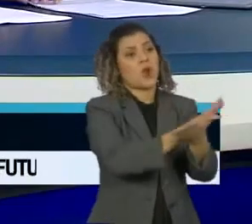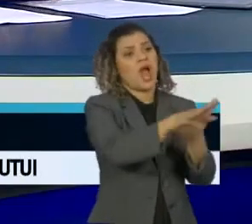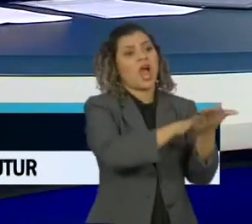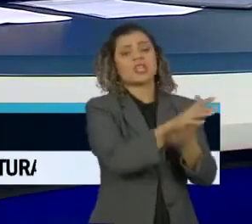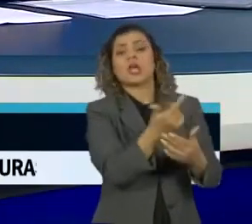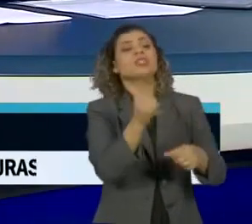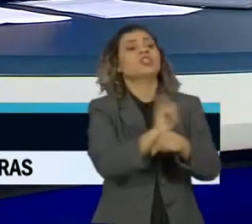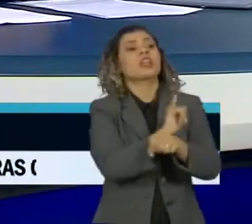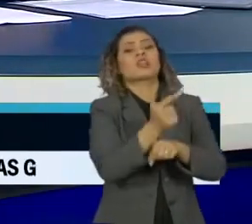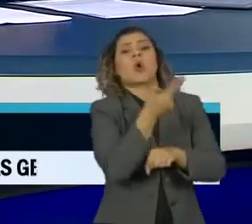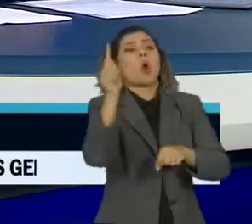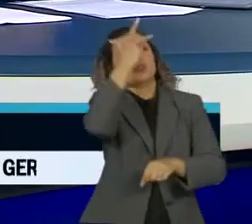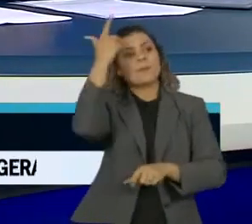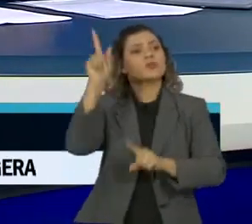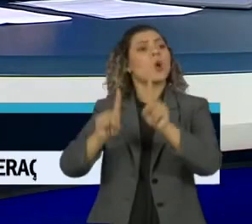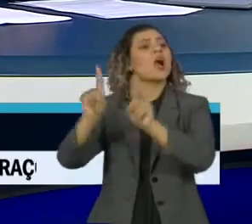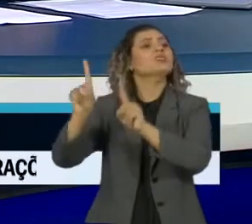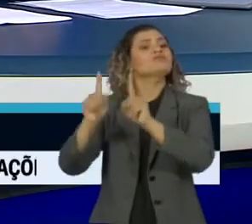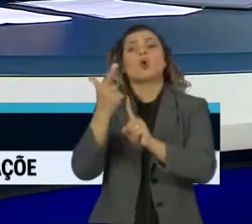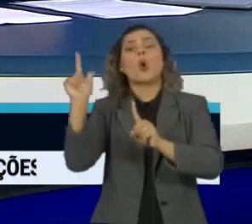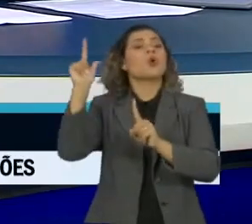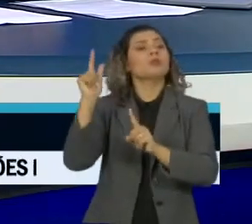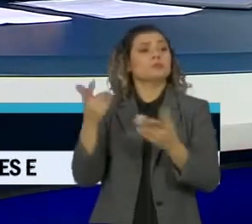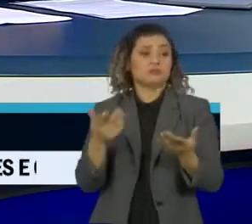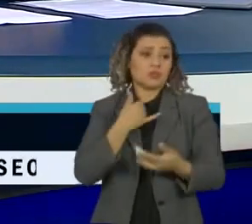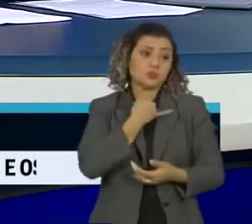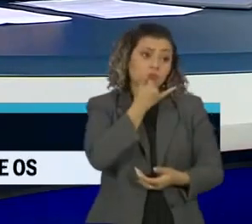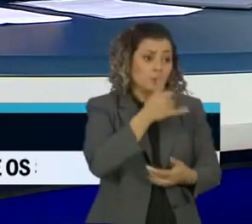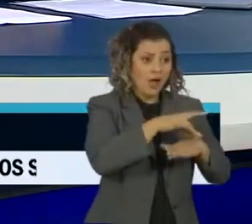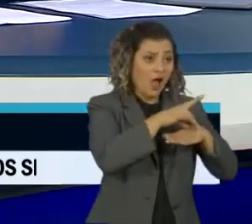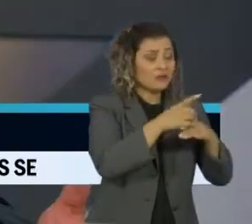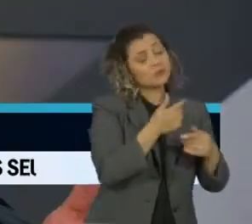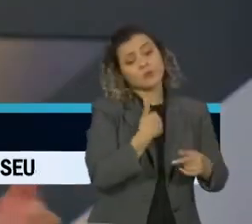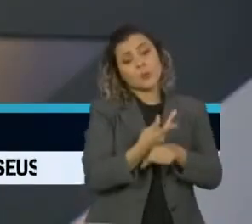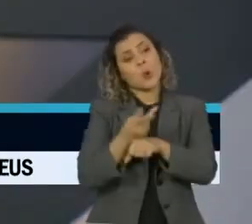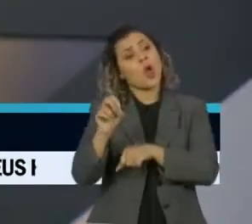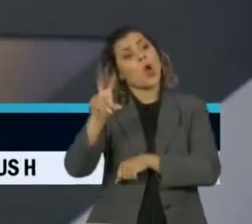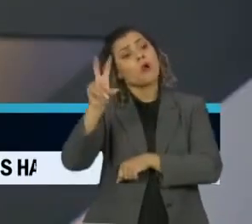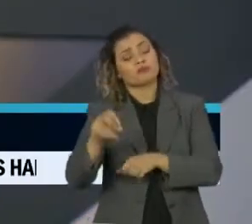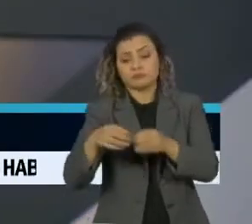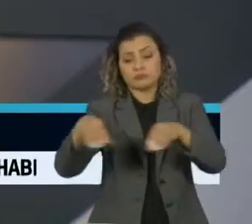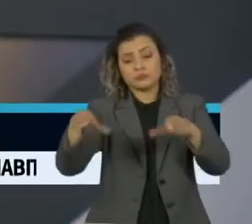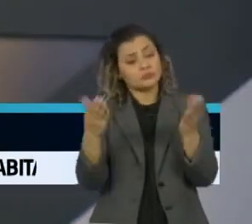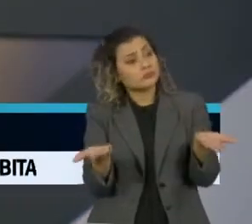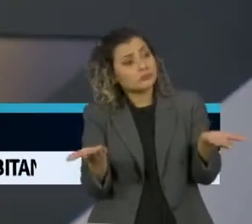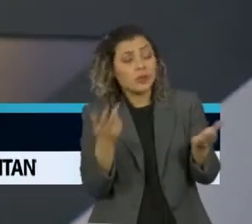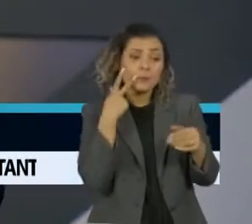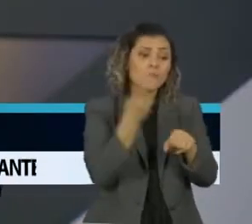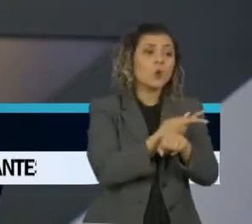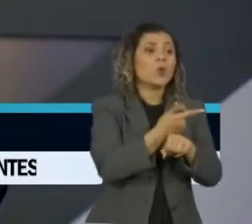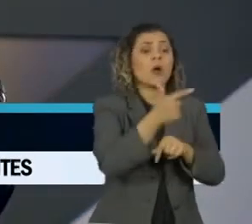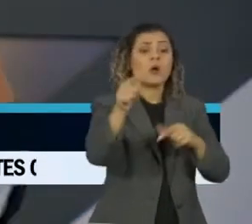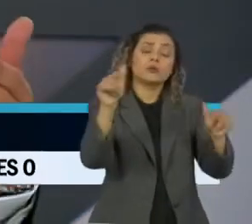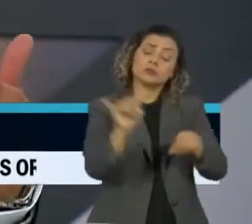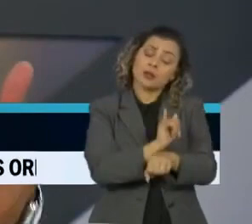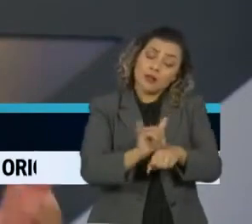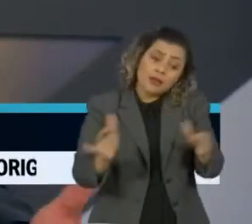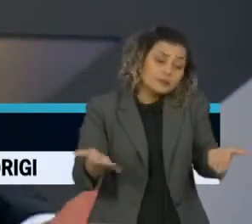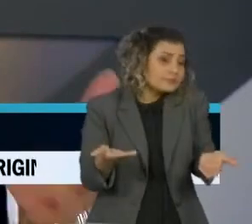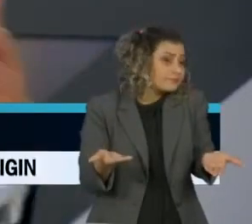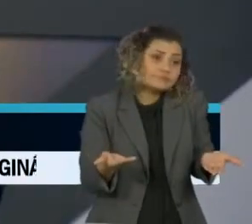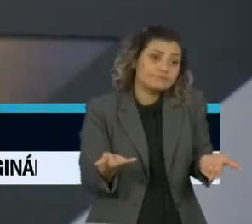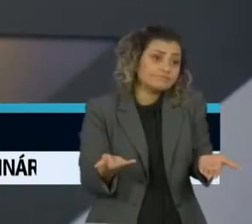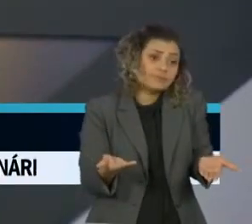como, aliás, a própria entrevistada disse aí, olha, eu não tenho a carne, eu estou procurando ovo. Talvez você tenha que procurar e